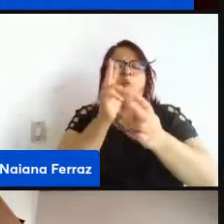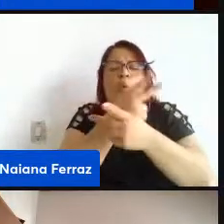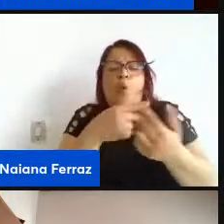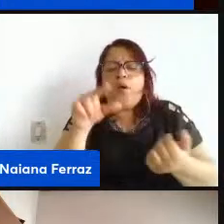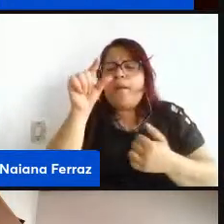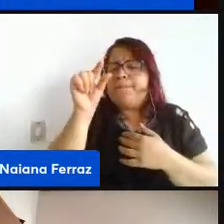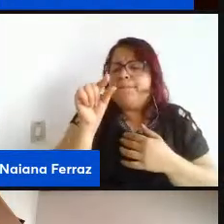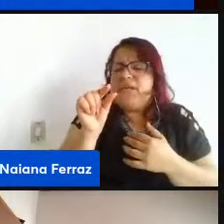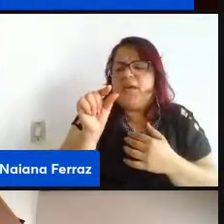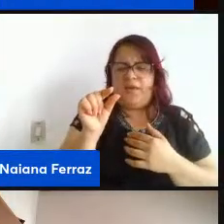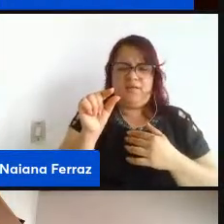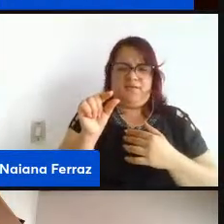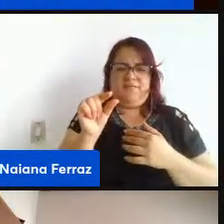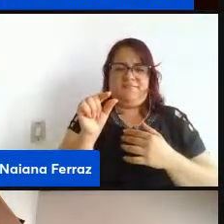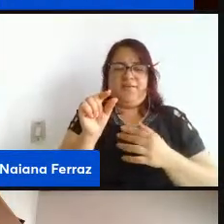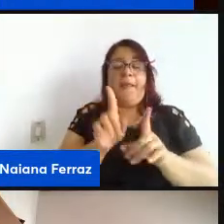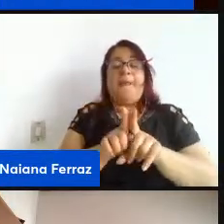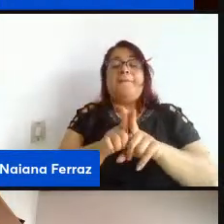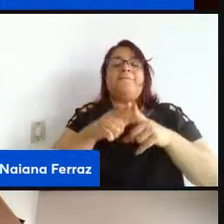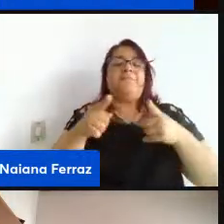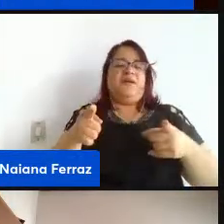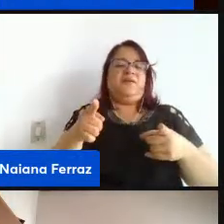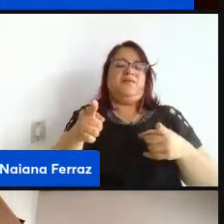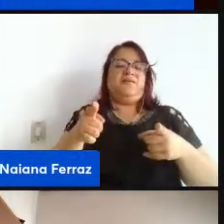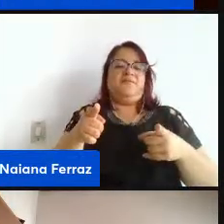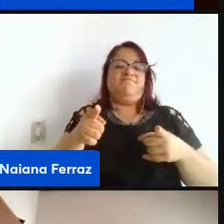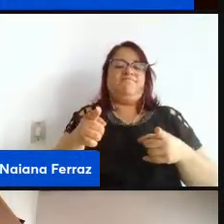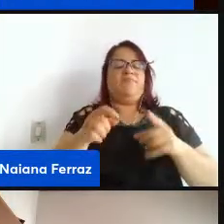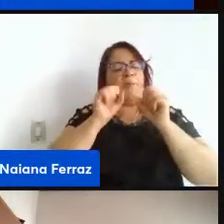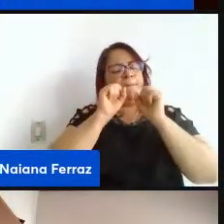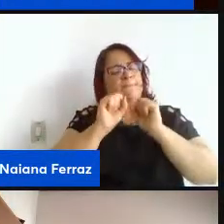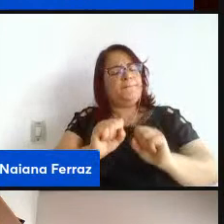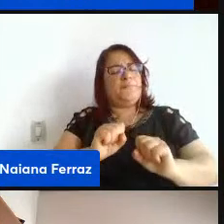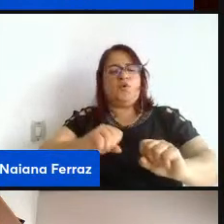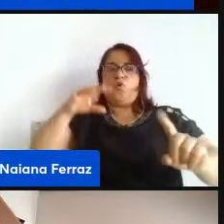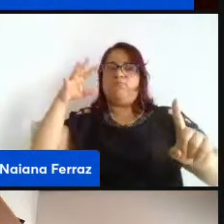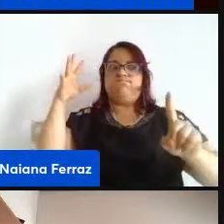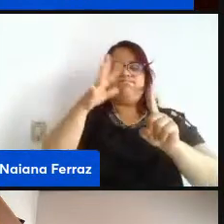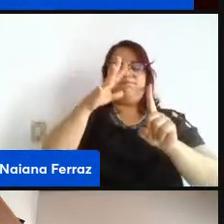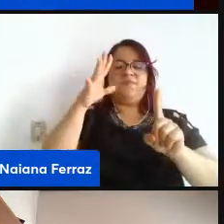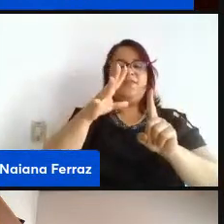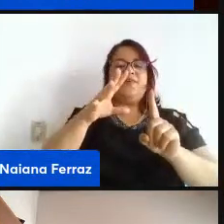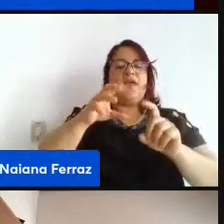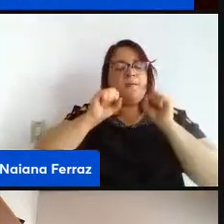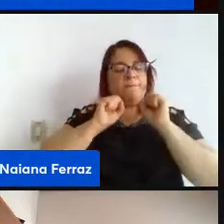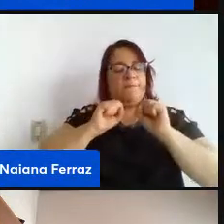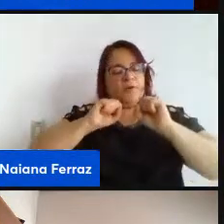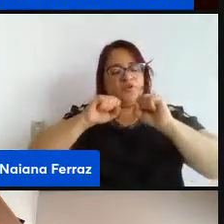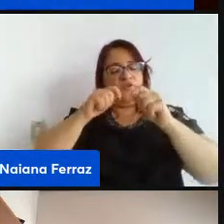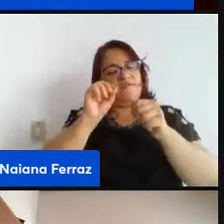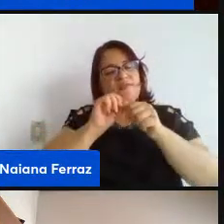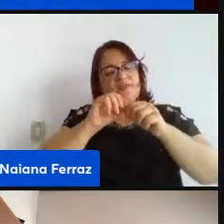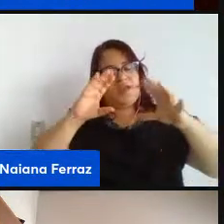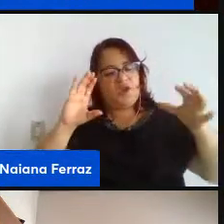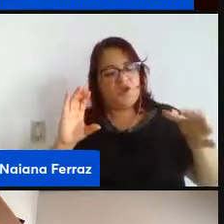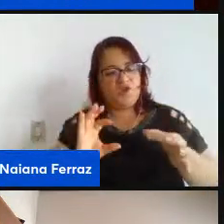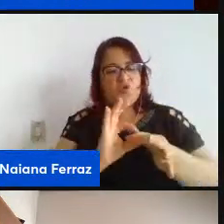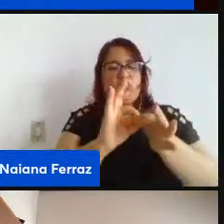coisas, mas que podem ser feitas em conjunto entre a escola e o